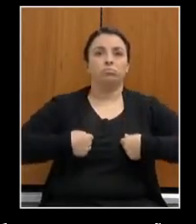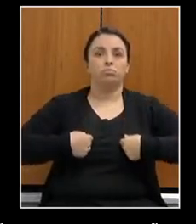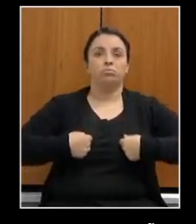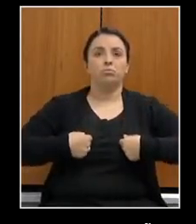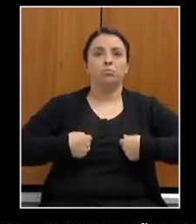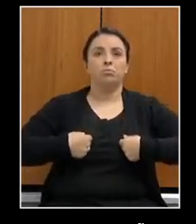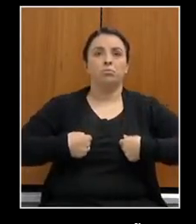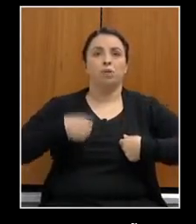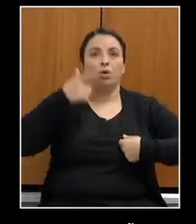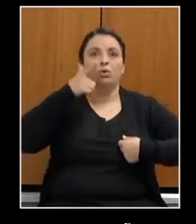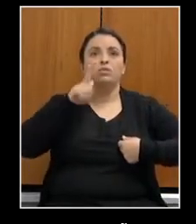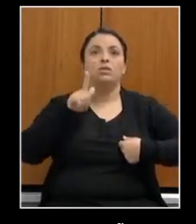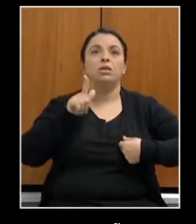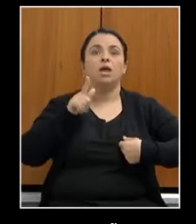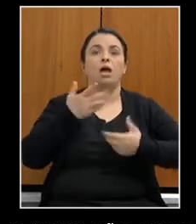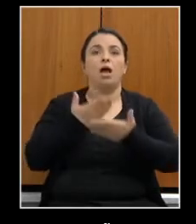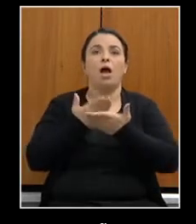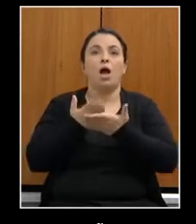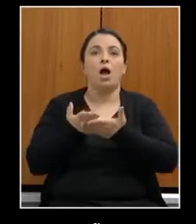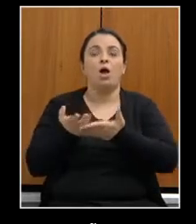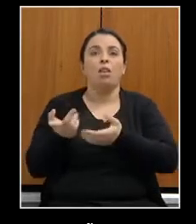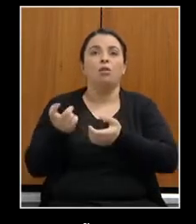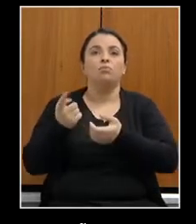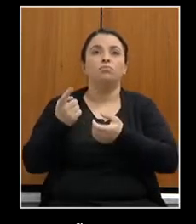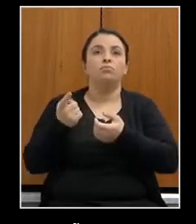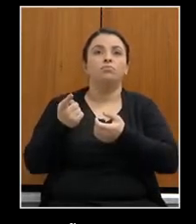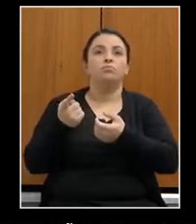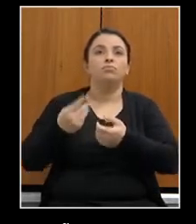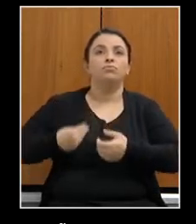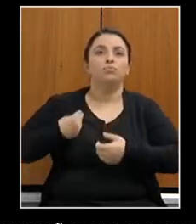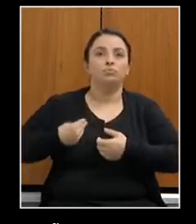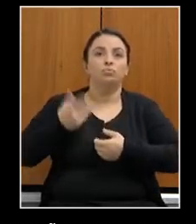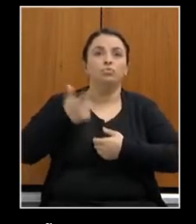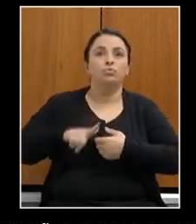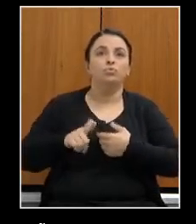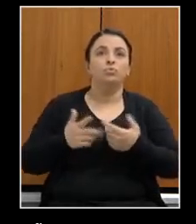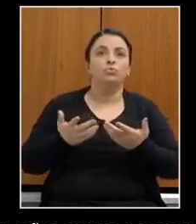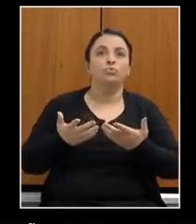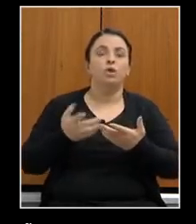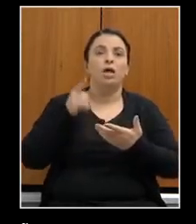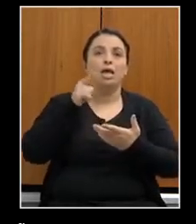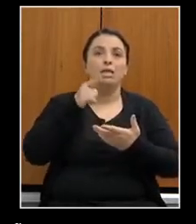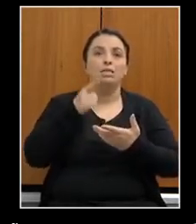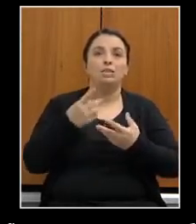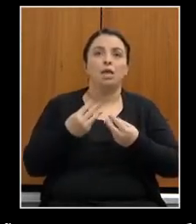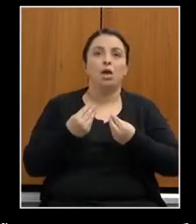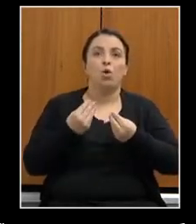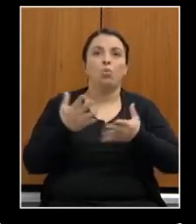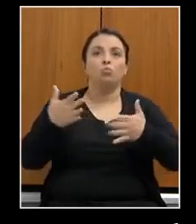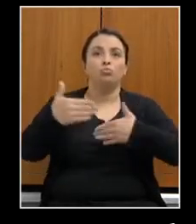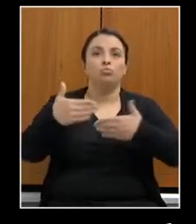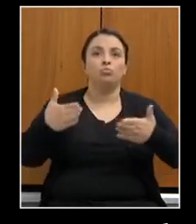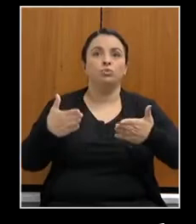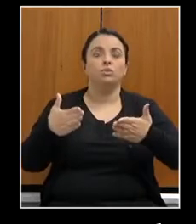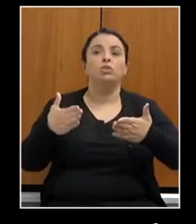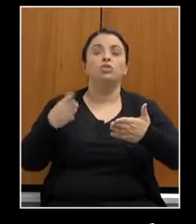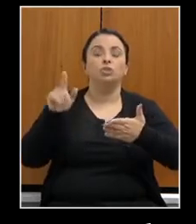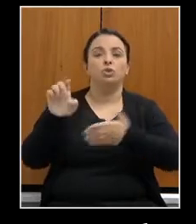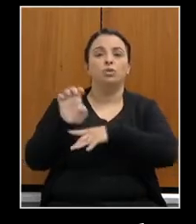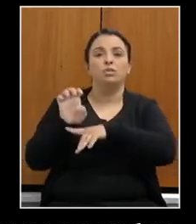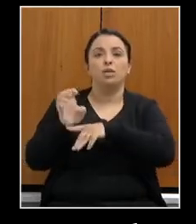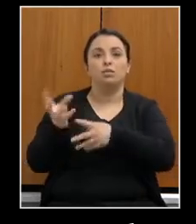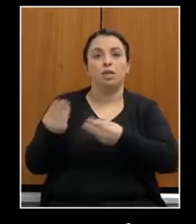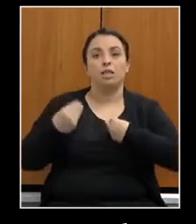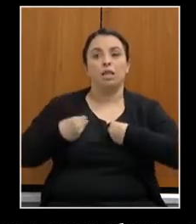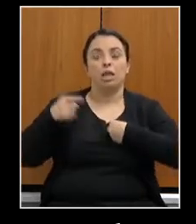aqui é essa é a valorização que o Estado está dando para a gente em relação aos equipamentos